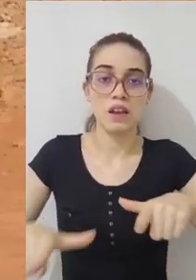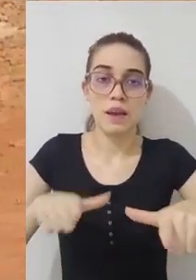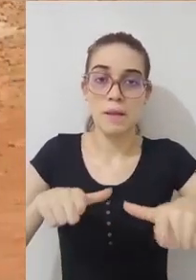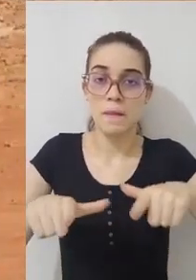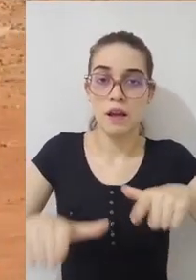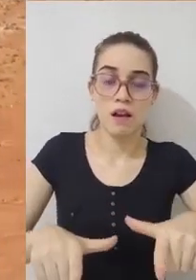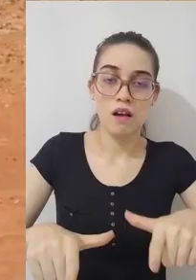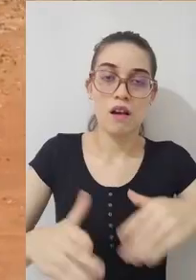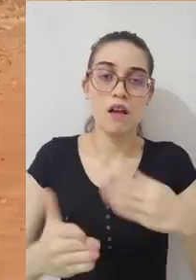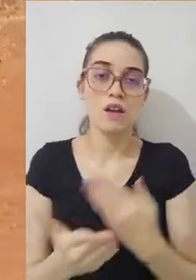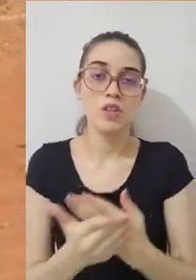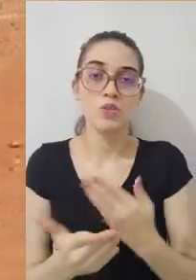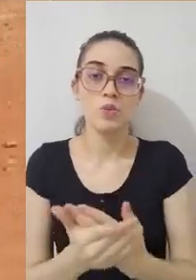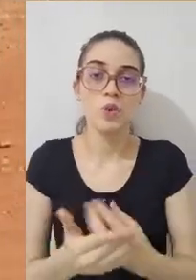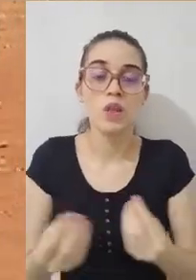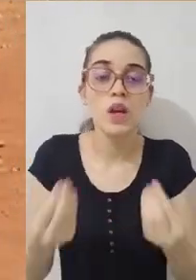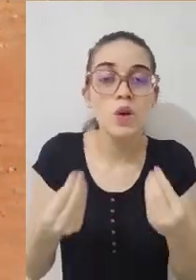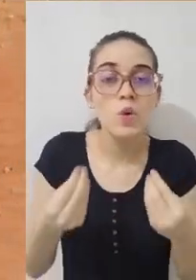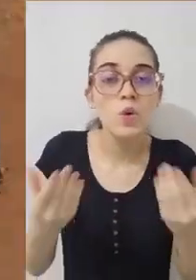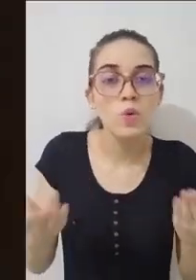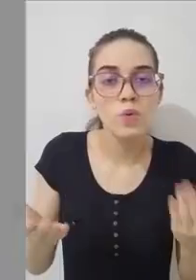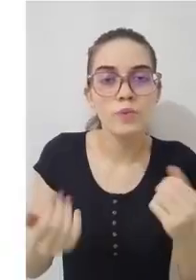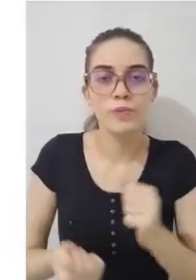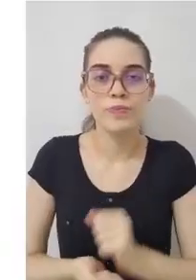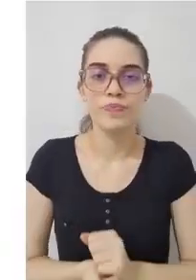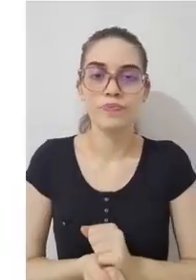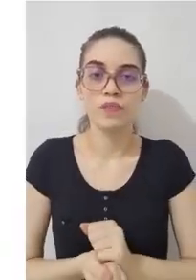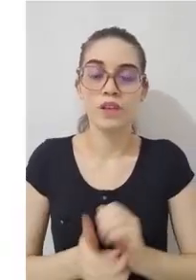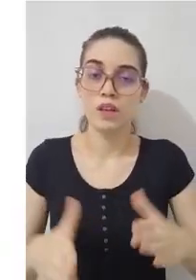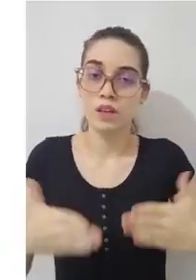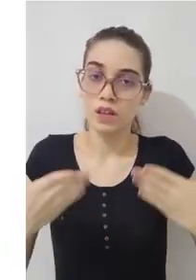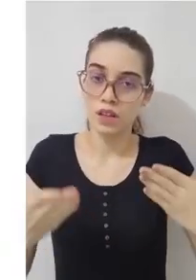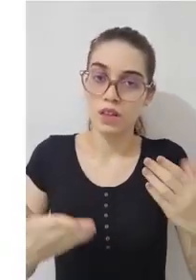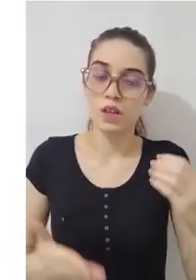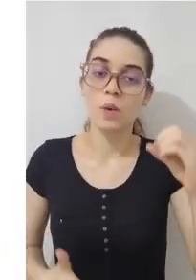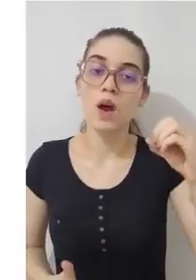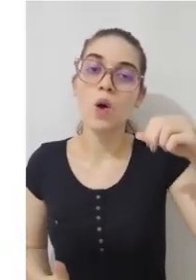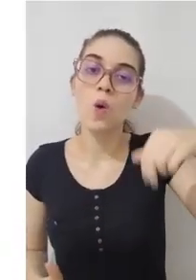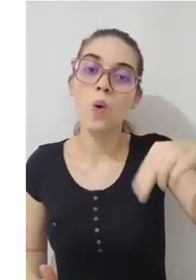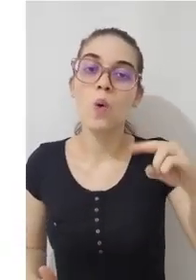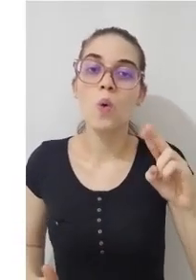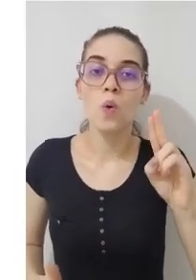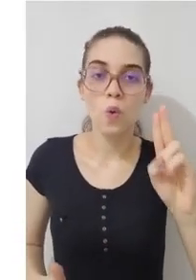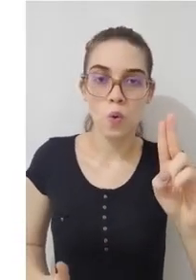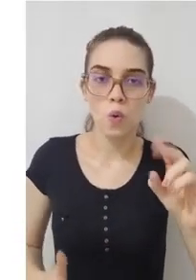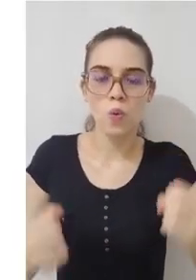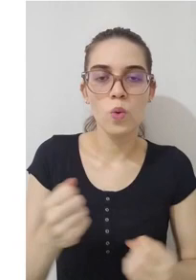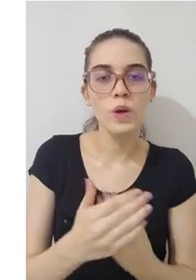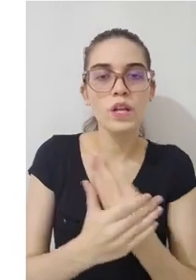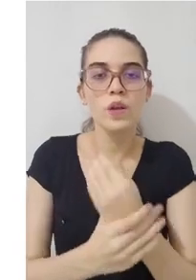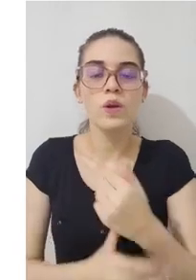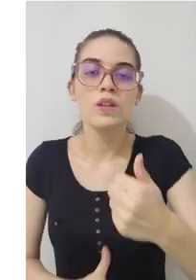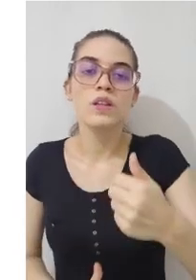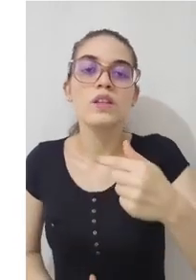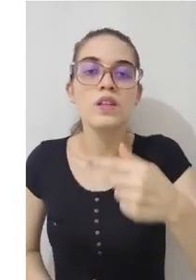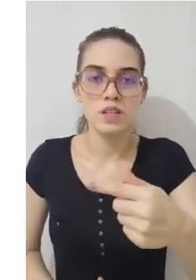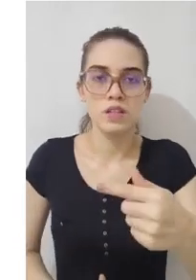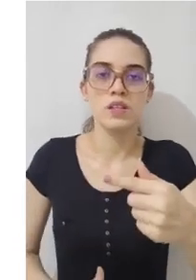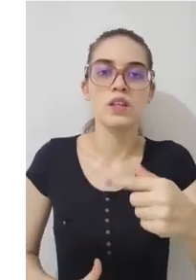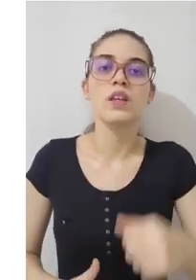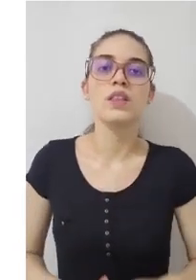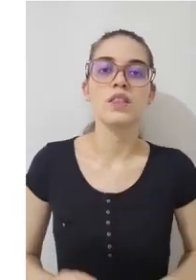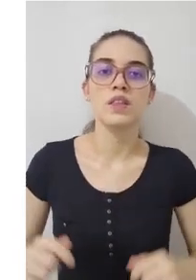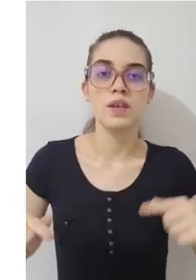para estudar ou ir trabalhar? A Organização das Nações Unidas estabeleceu 17 objetivos para promover o